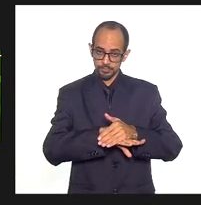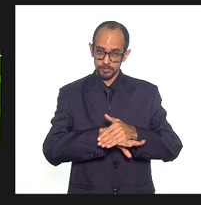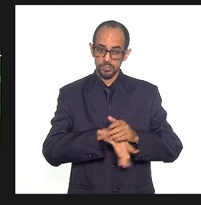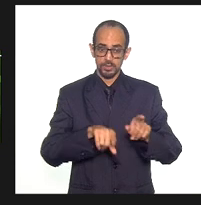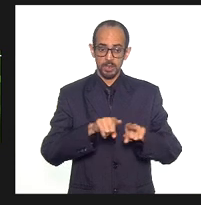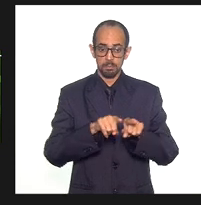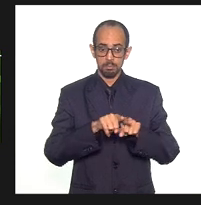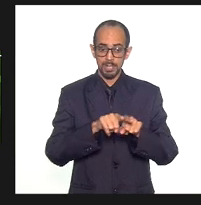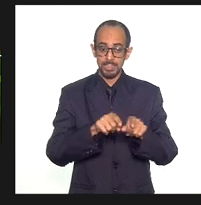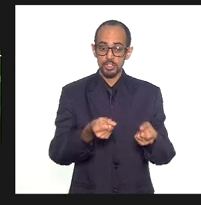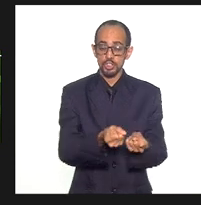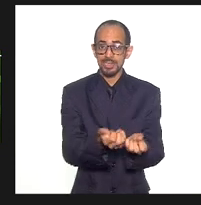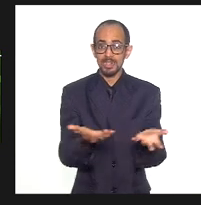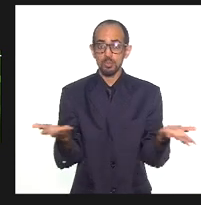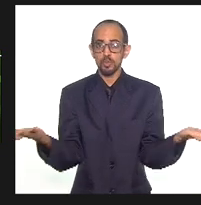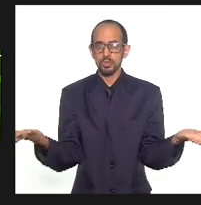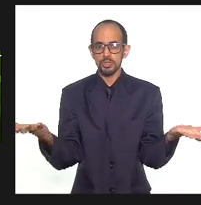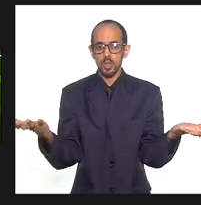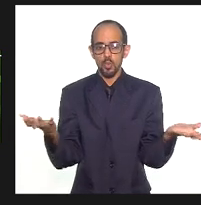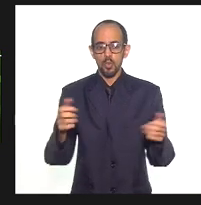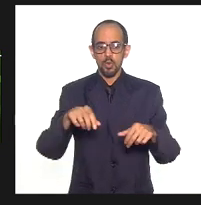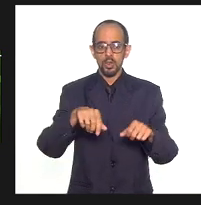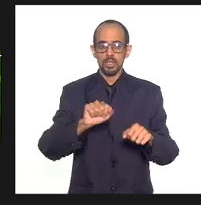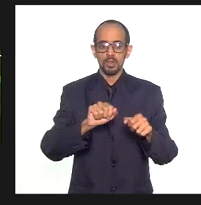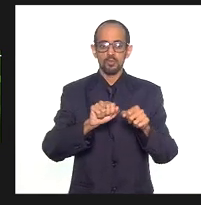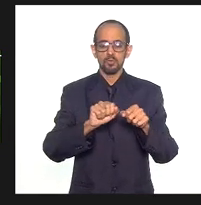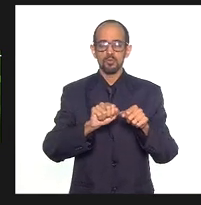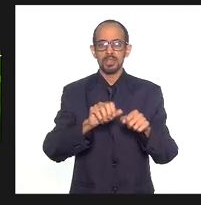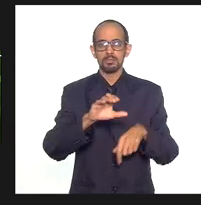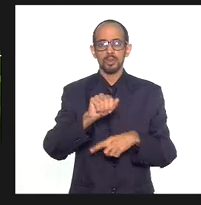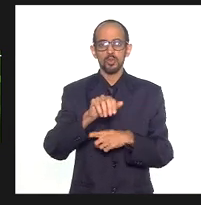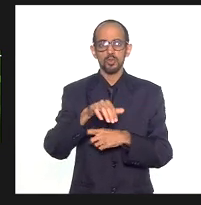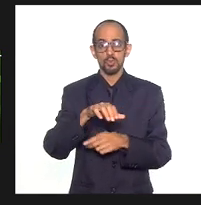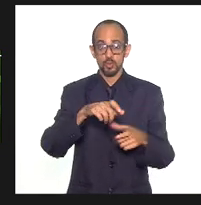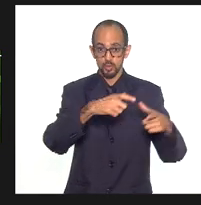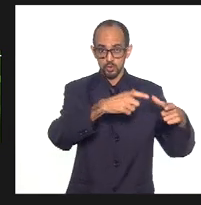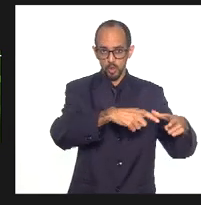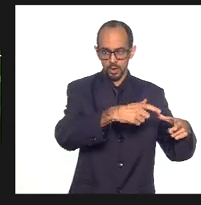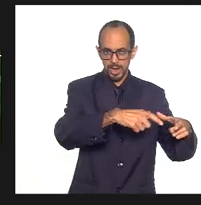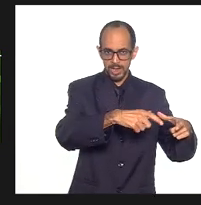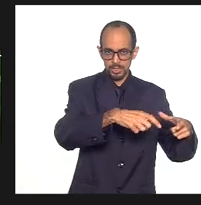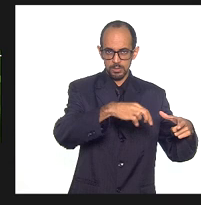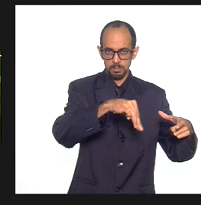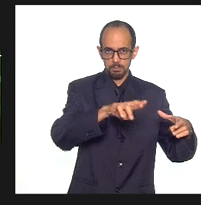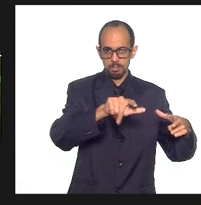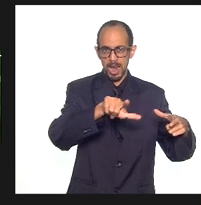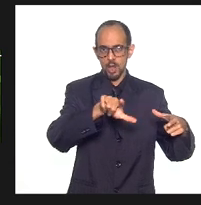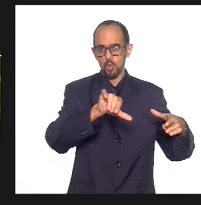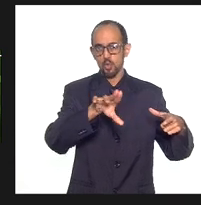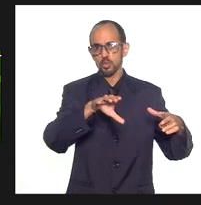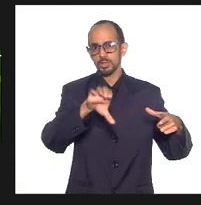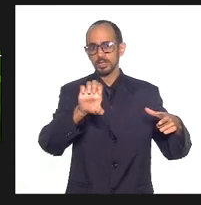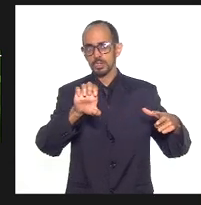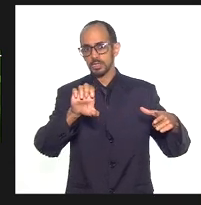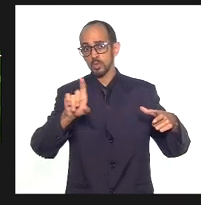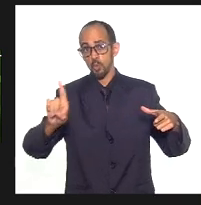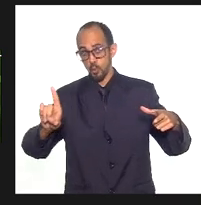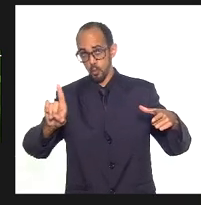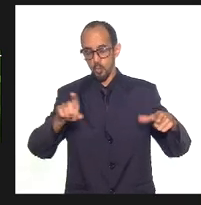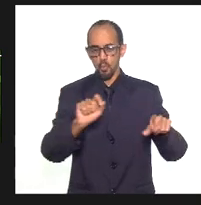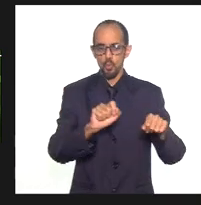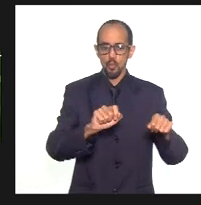escoamento, que atua para os campos de Marlim Sul, ou seja, plataformas semissubmersíveis que não